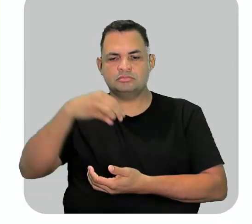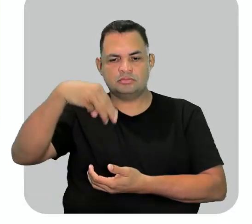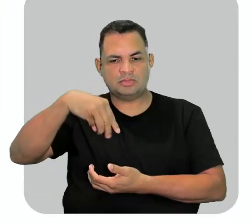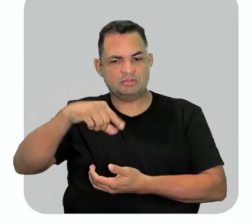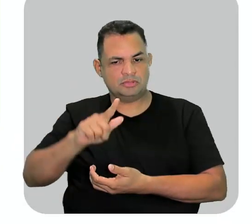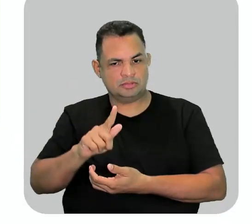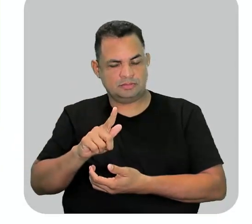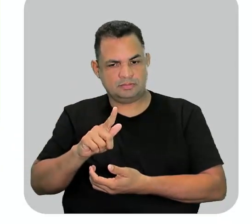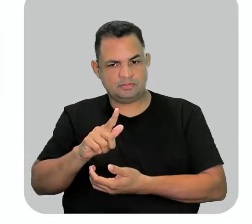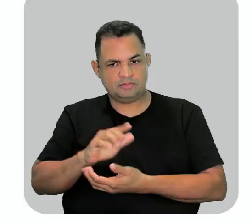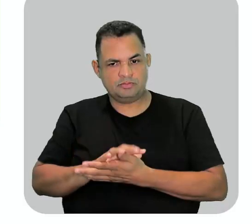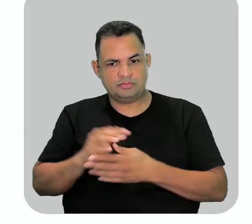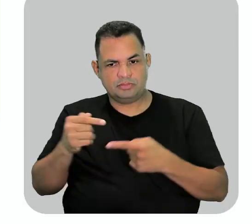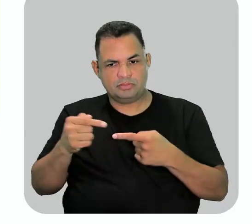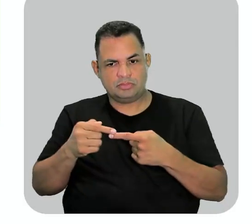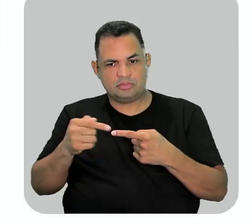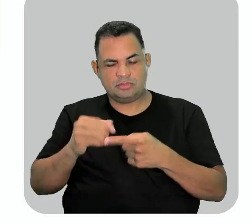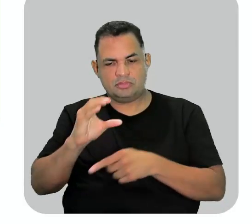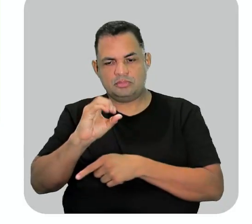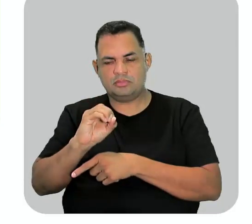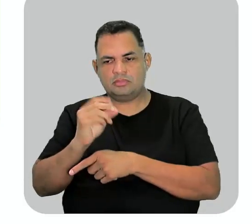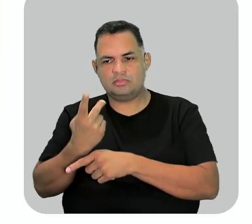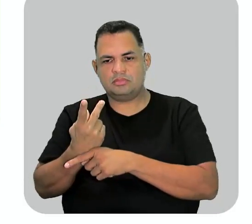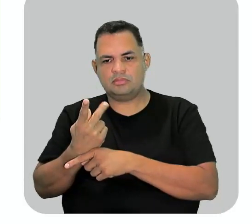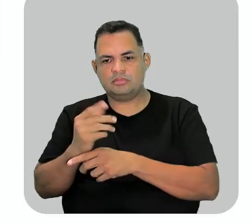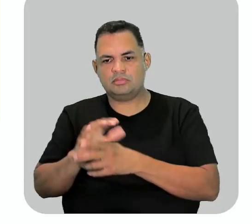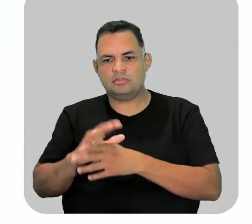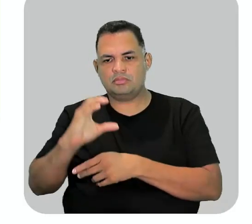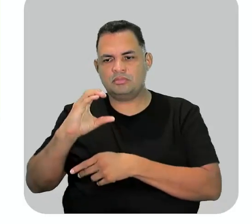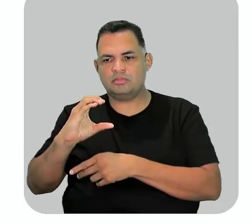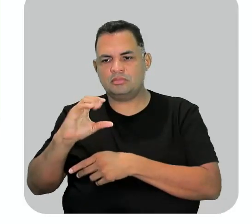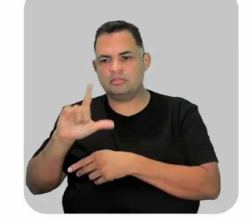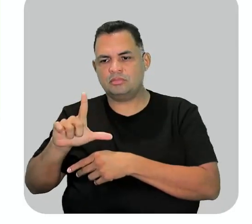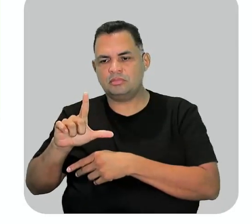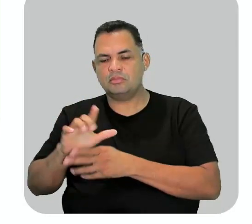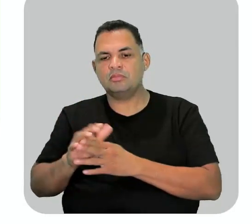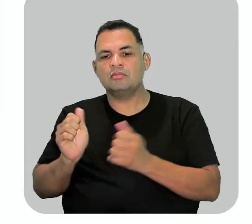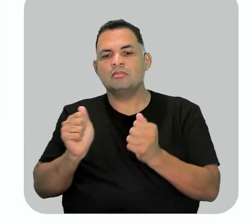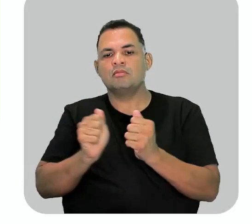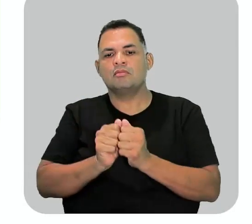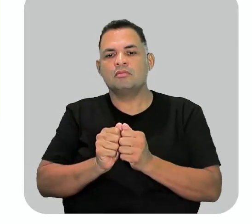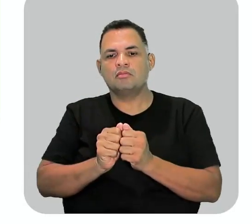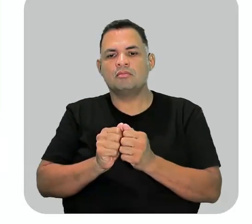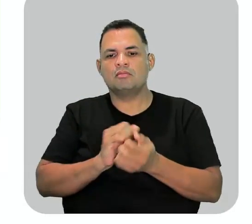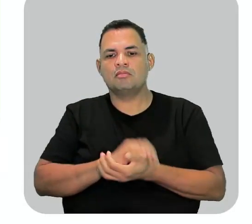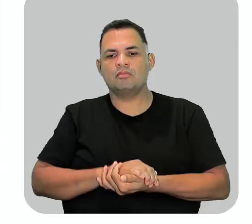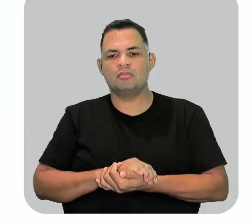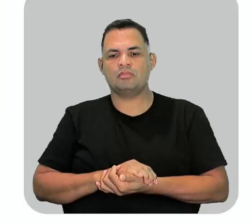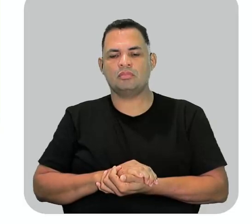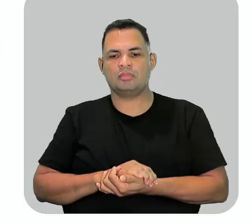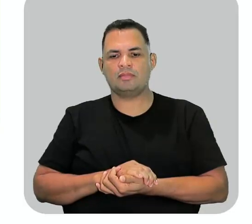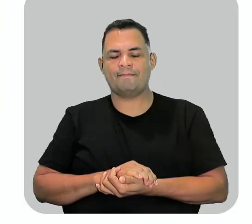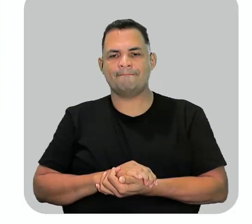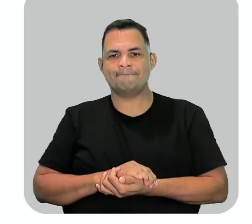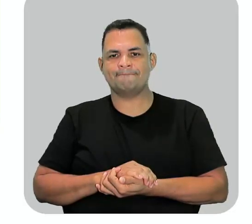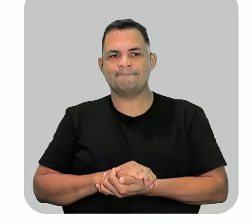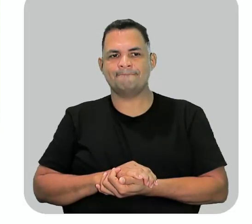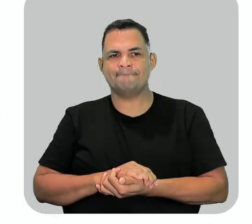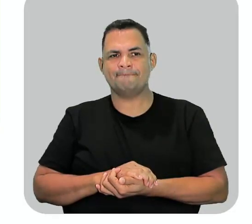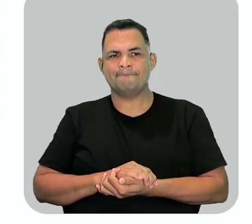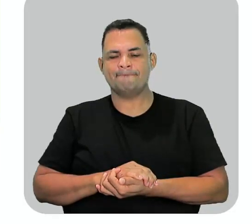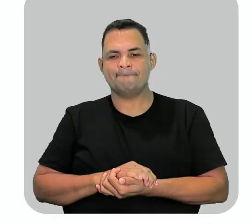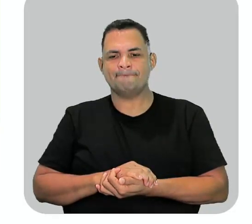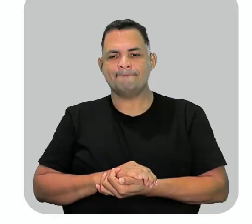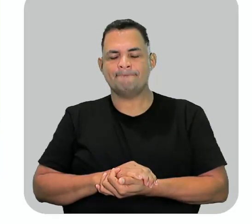magnésio ligado à hidroxila e ao cloro, que está aqui, ó, a partir desta parte